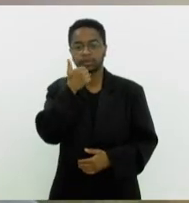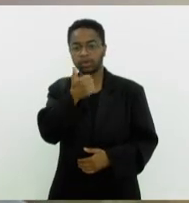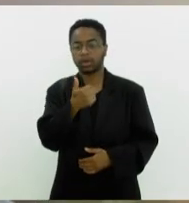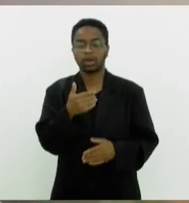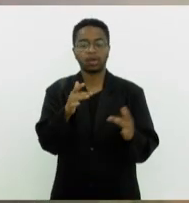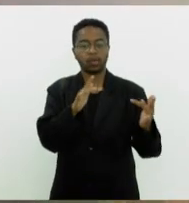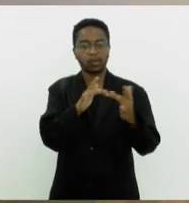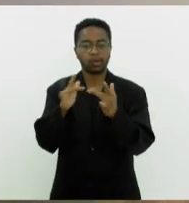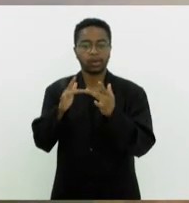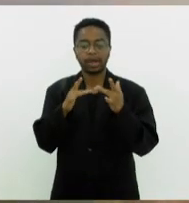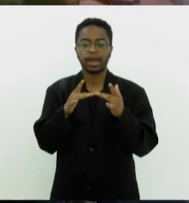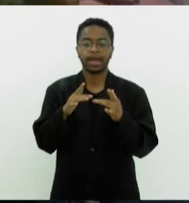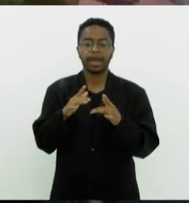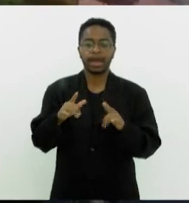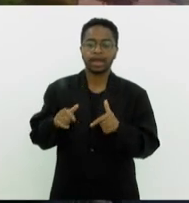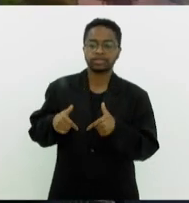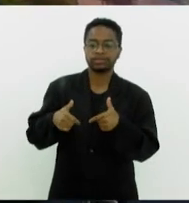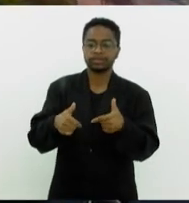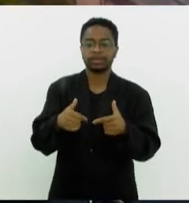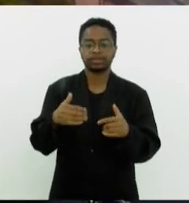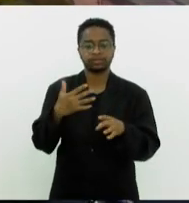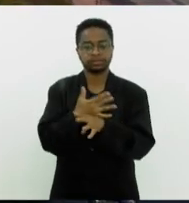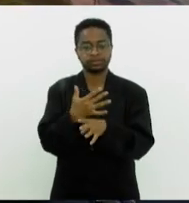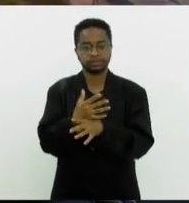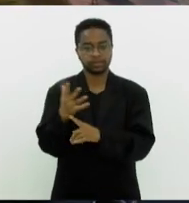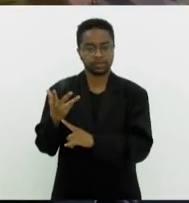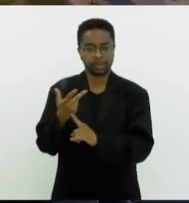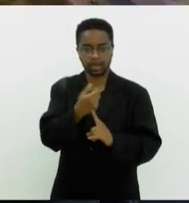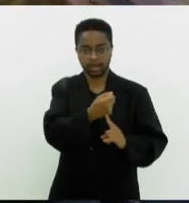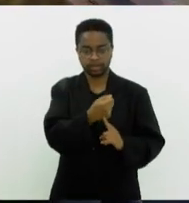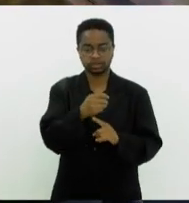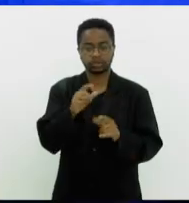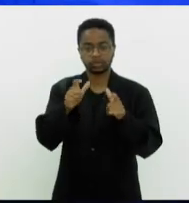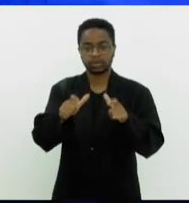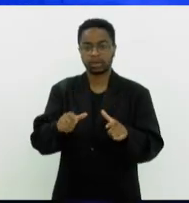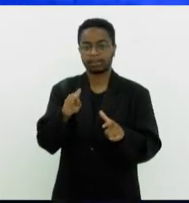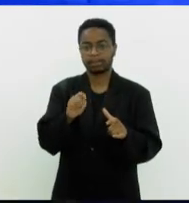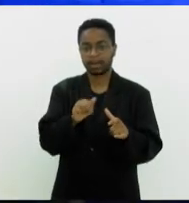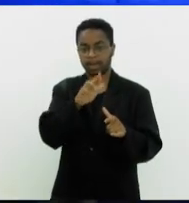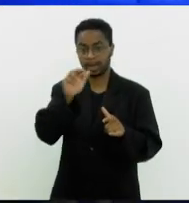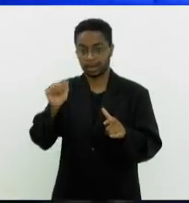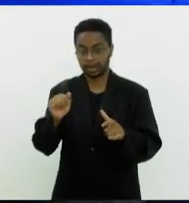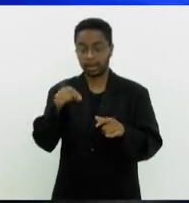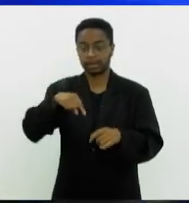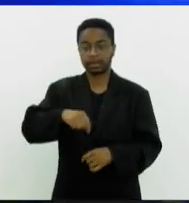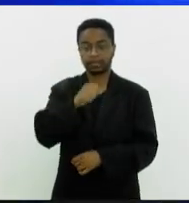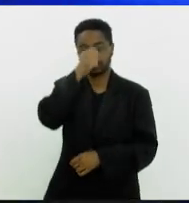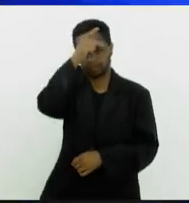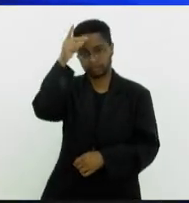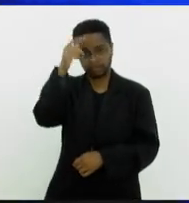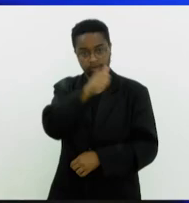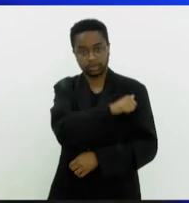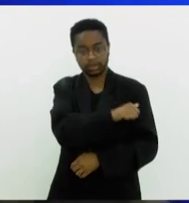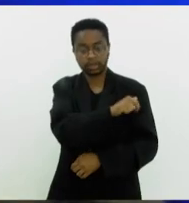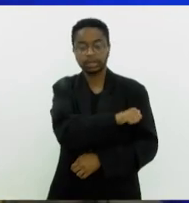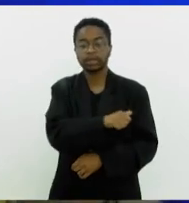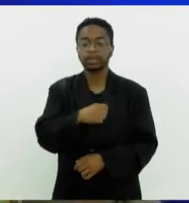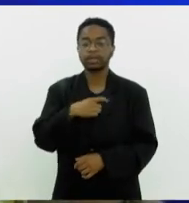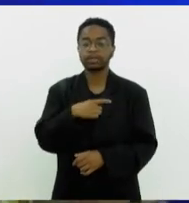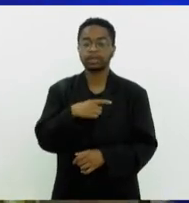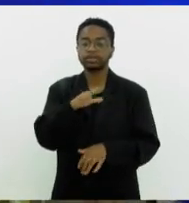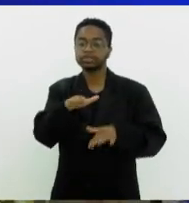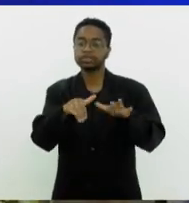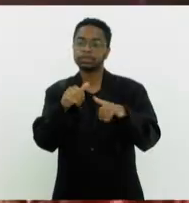e espetáculos promovidos na Cidade das Artes Bibi Ferreira, na Barra da Tijuca, a Prefeitura do Rio lançou um chamamento público que prevê